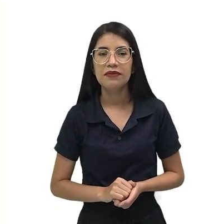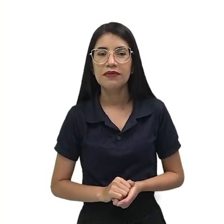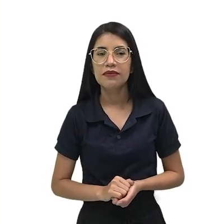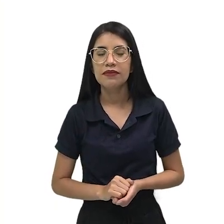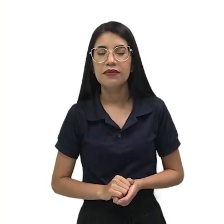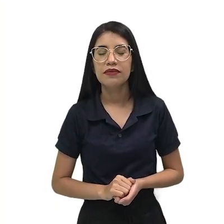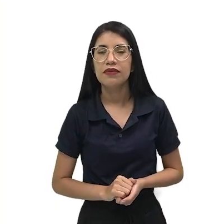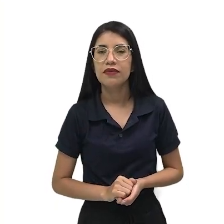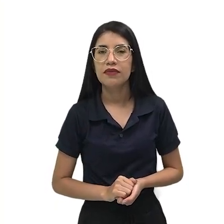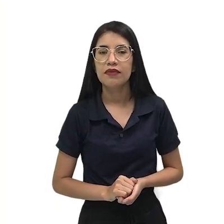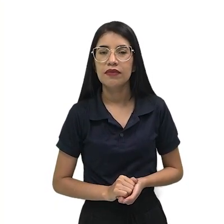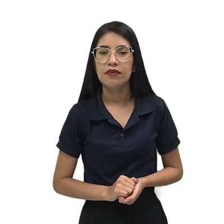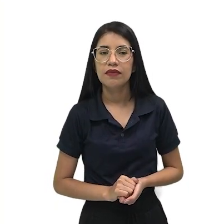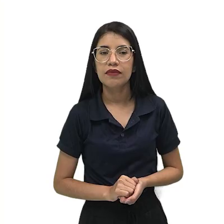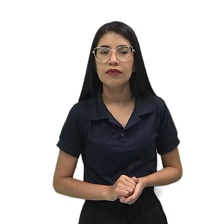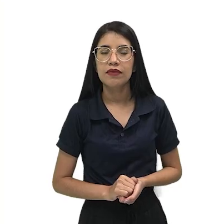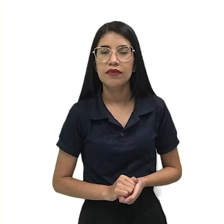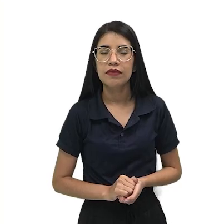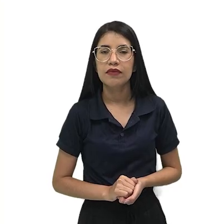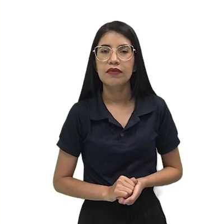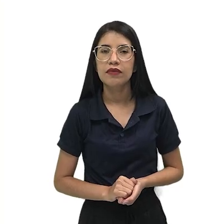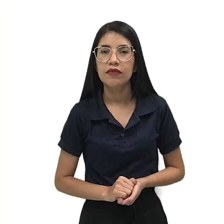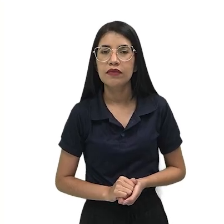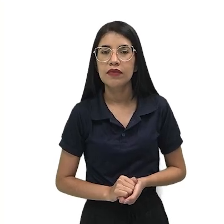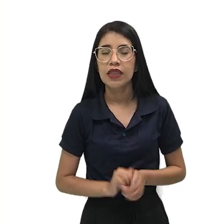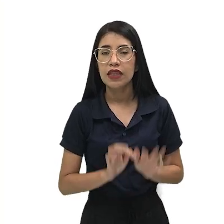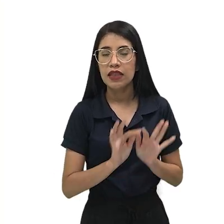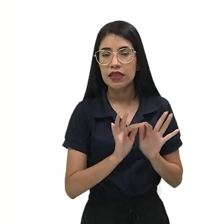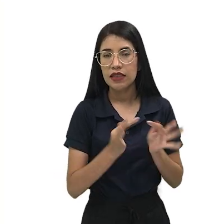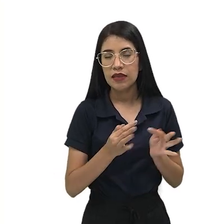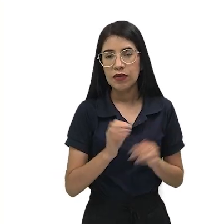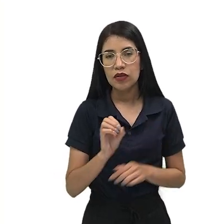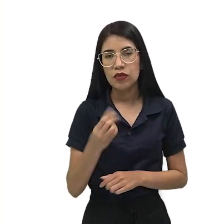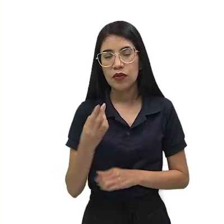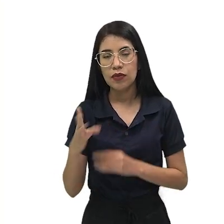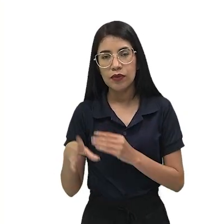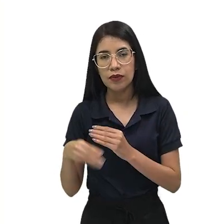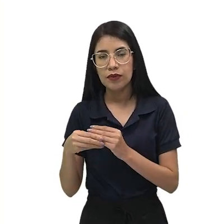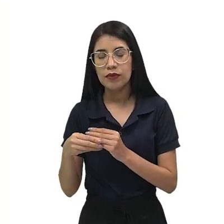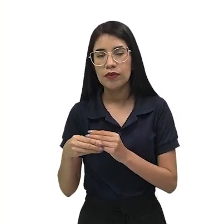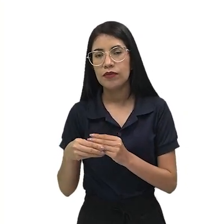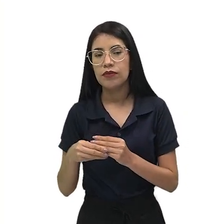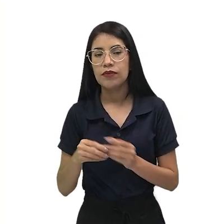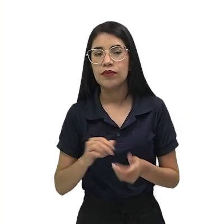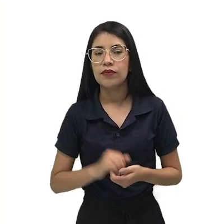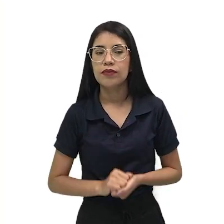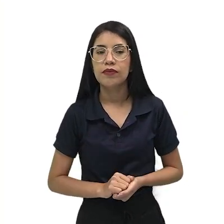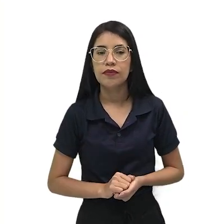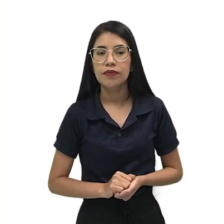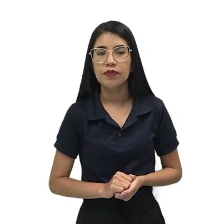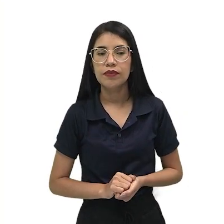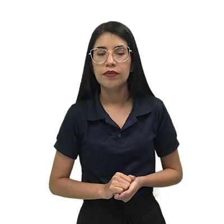dízima periódica composta. Então vai ter um monte logo, olha.